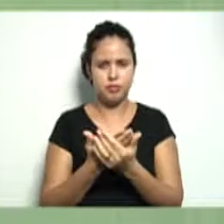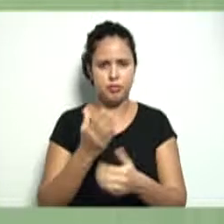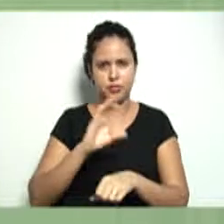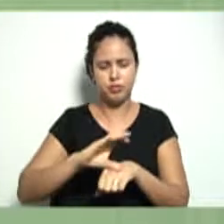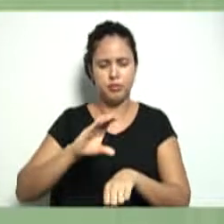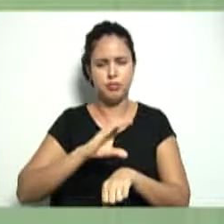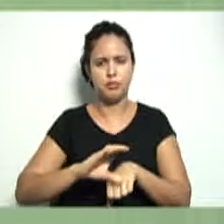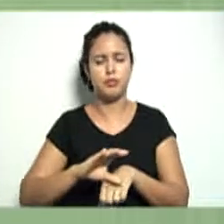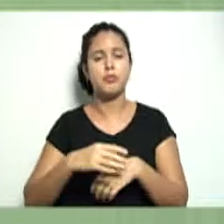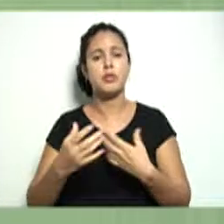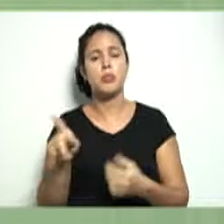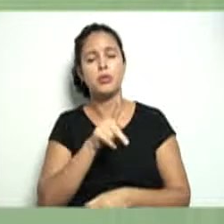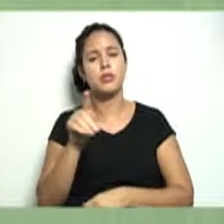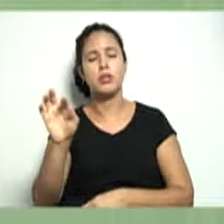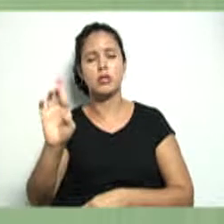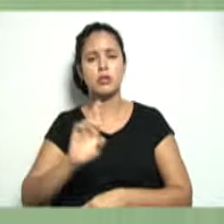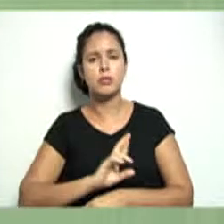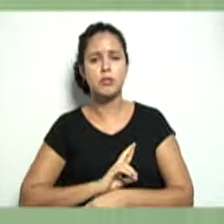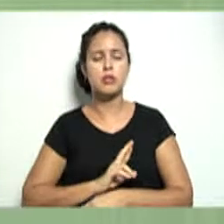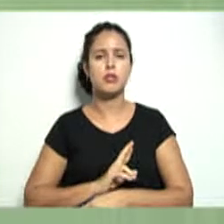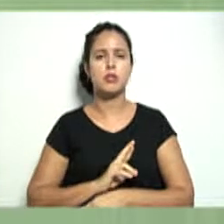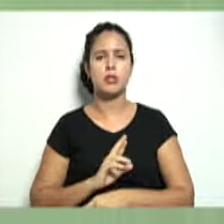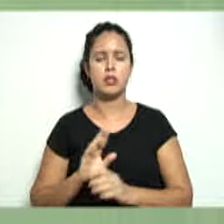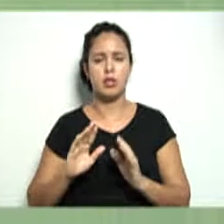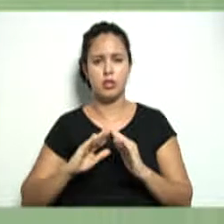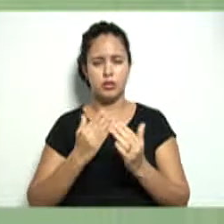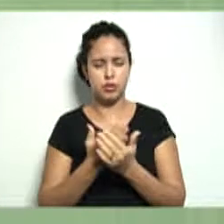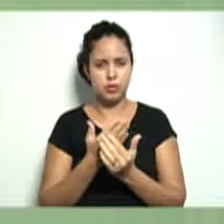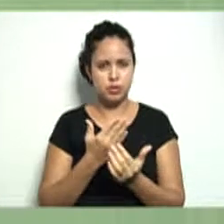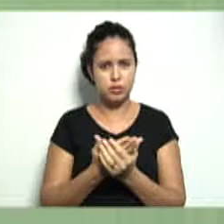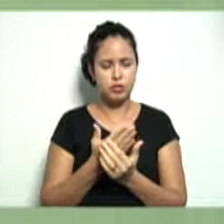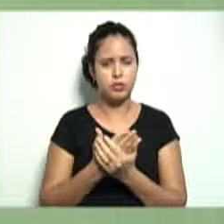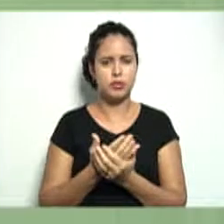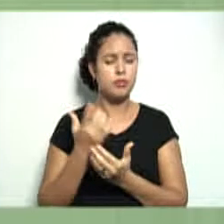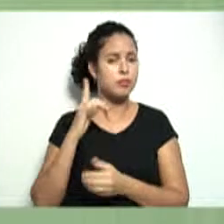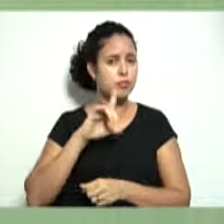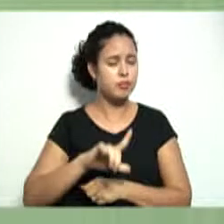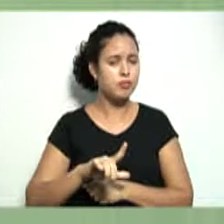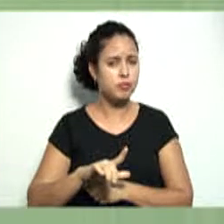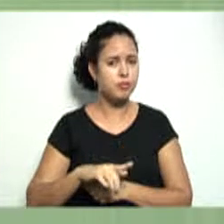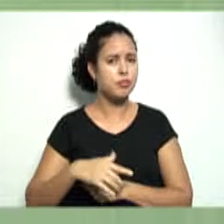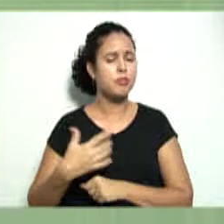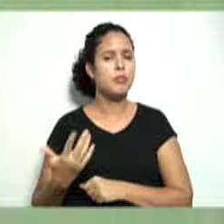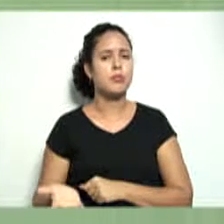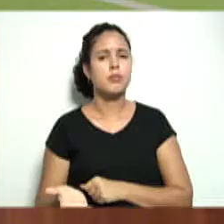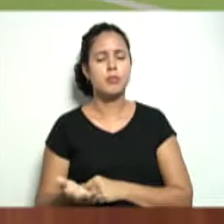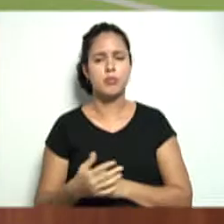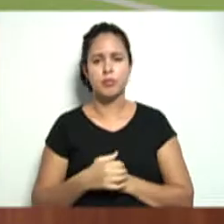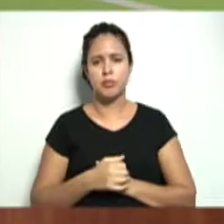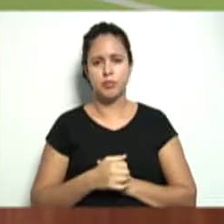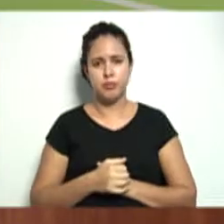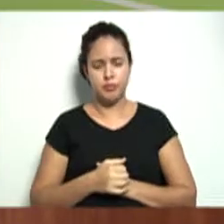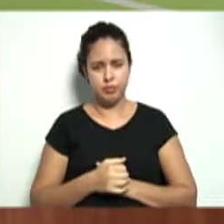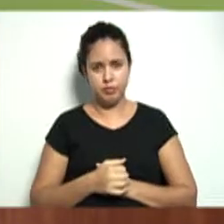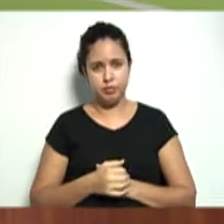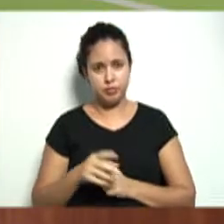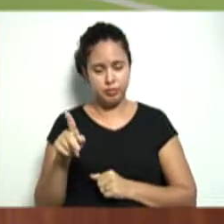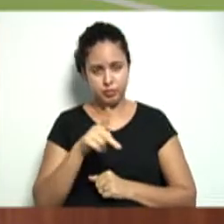dando aí, professor? A escola Ana Nery acertou de novo? Olha, vamos ver aqui se